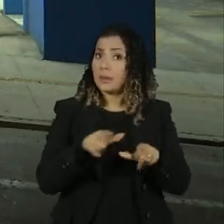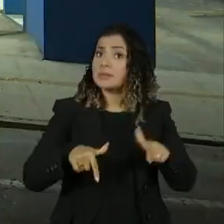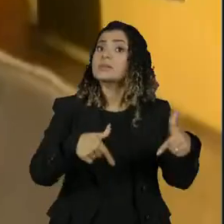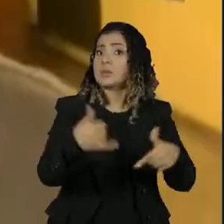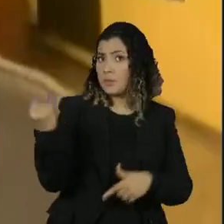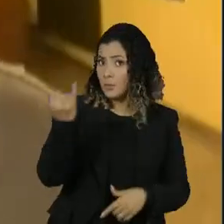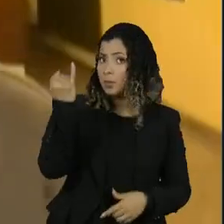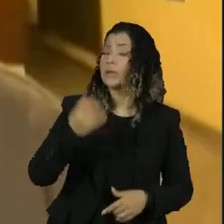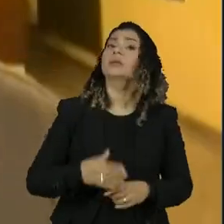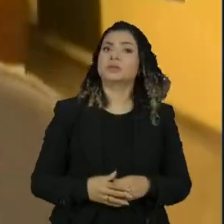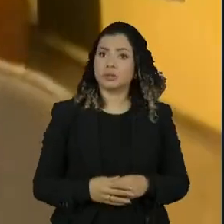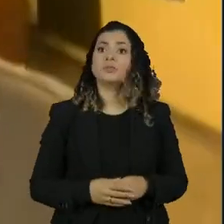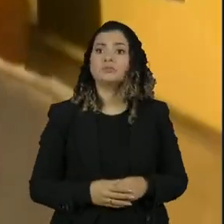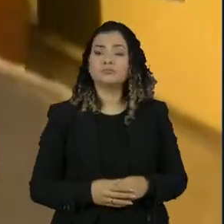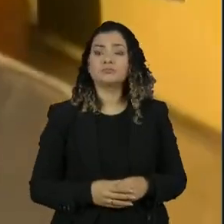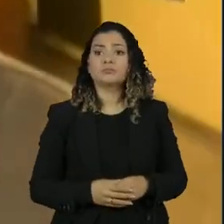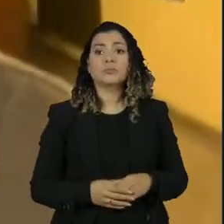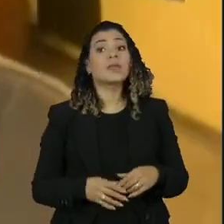importante